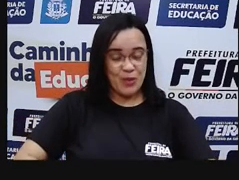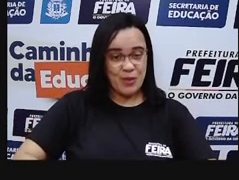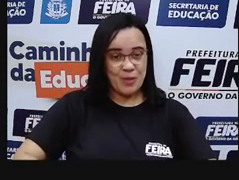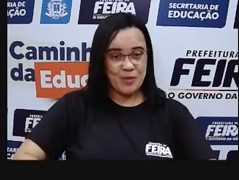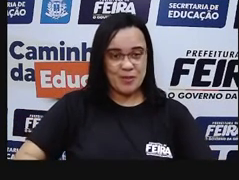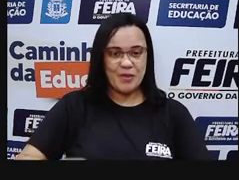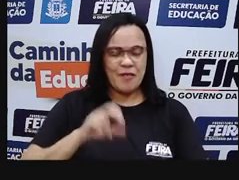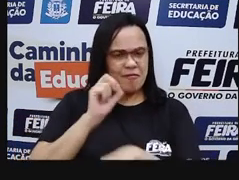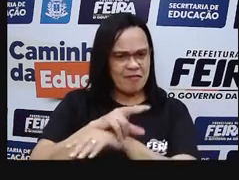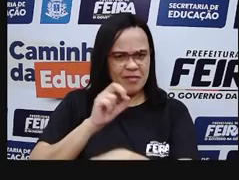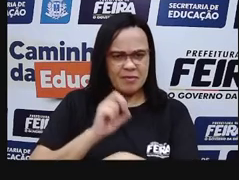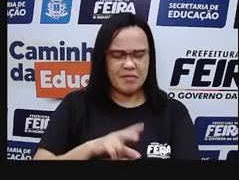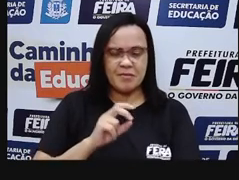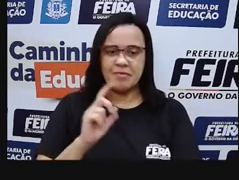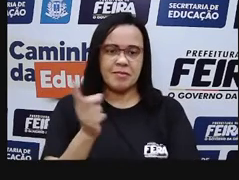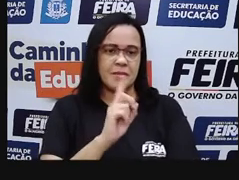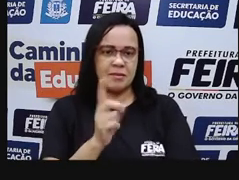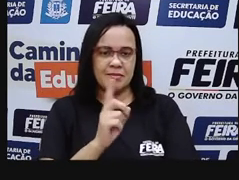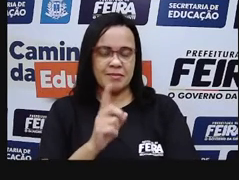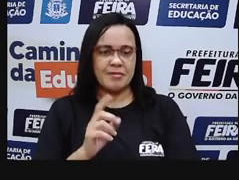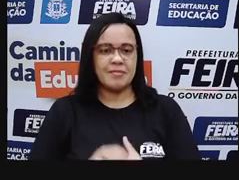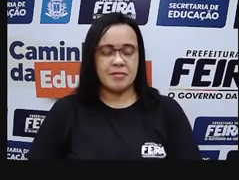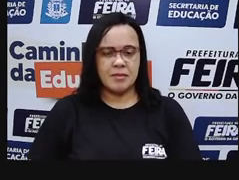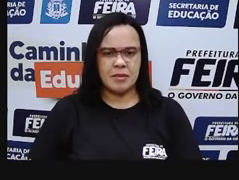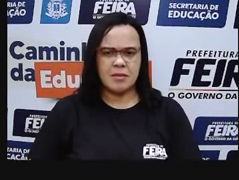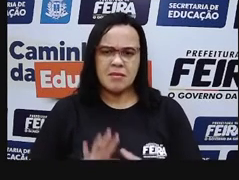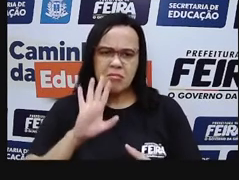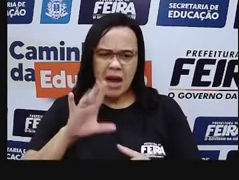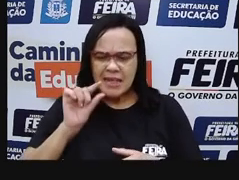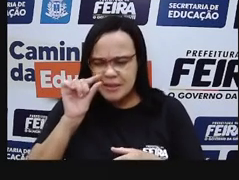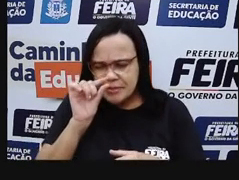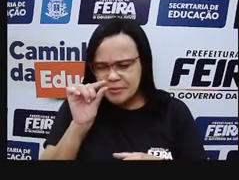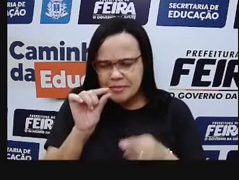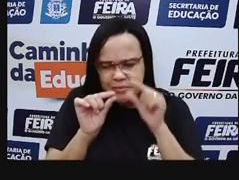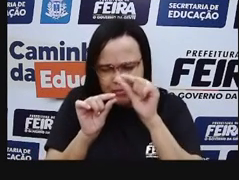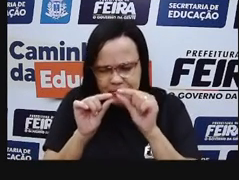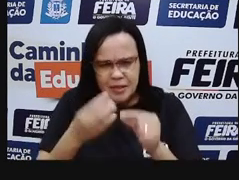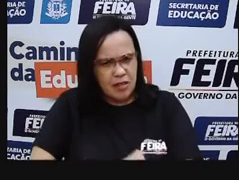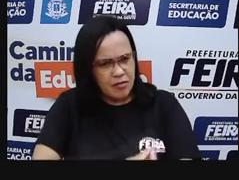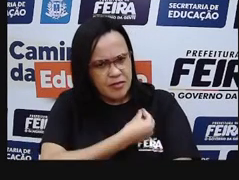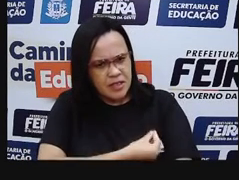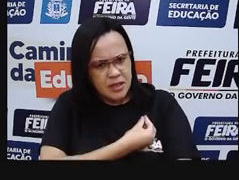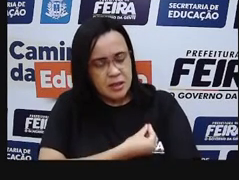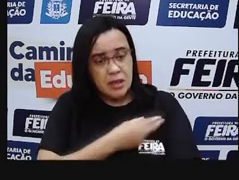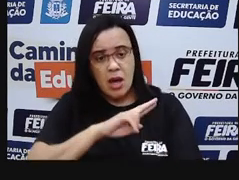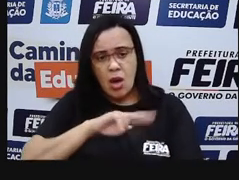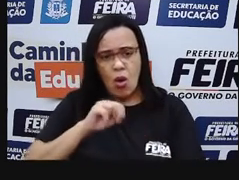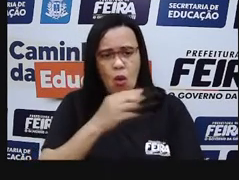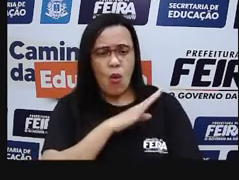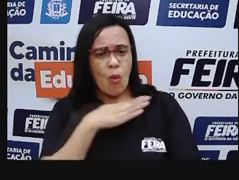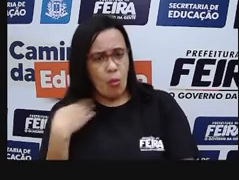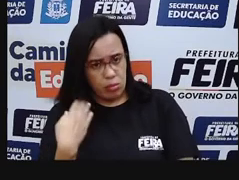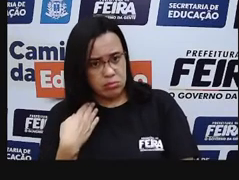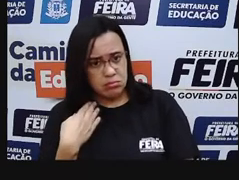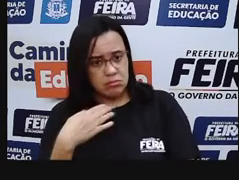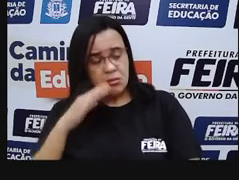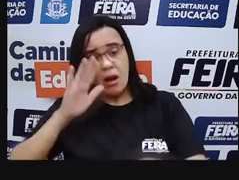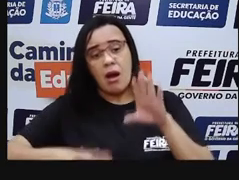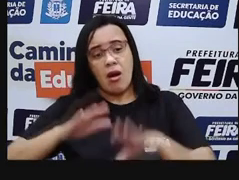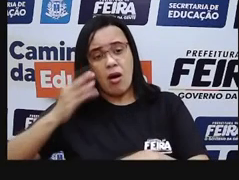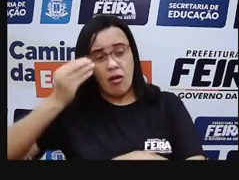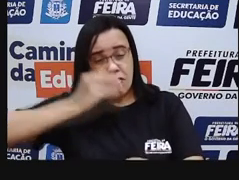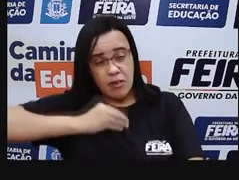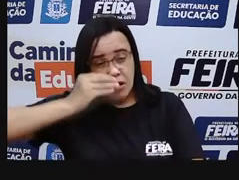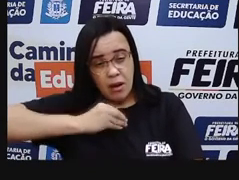não houve esses microrganismos Eles não estão mortos ou enfraquecidos ou às vezes nem é o microrganismo às